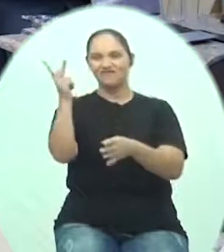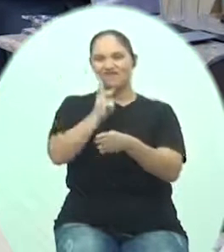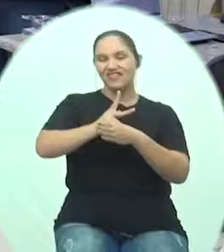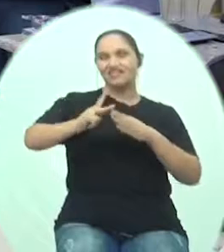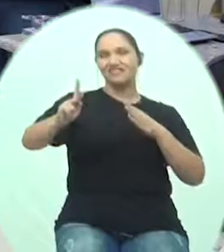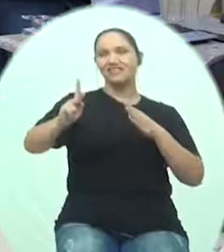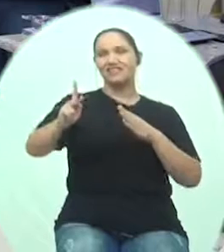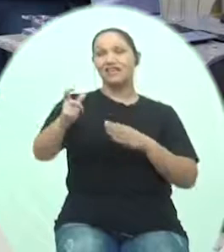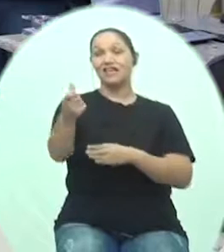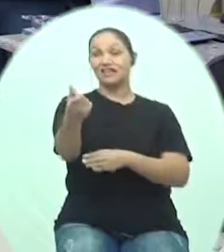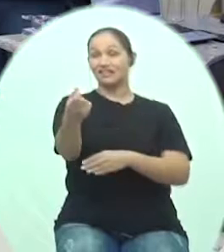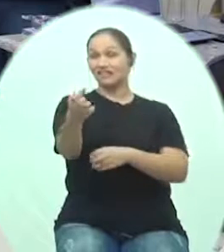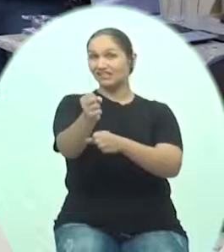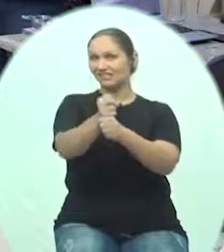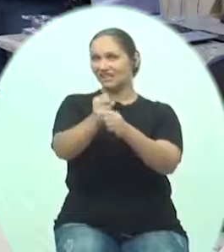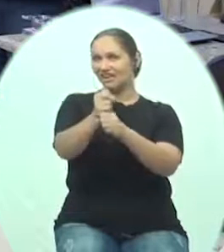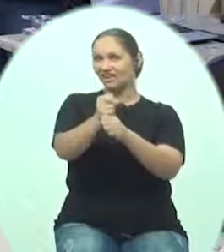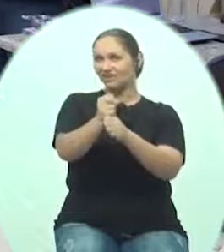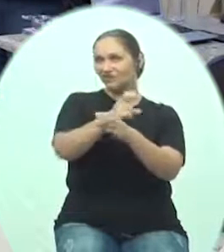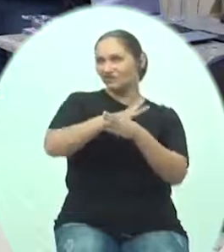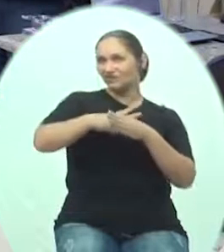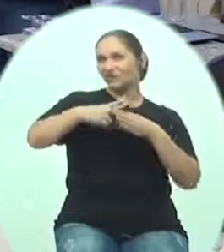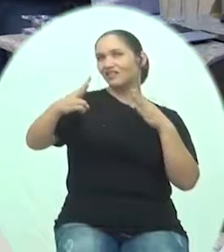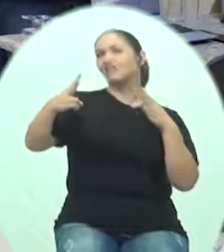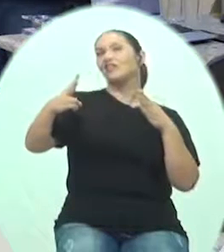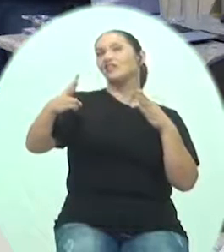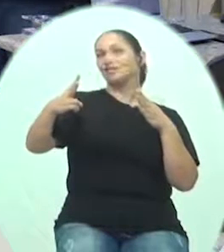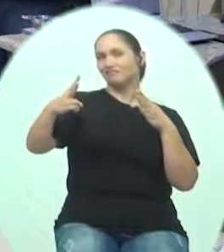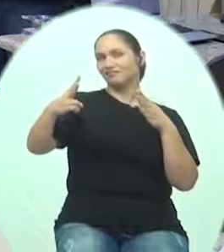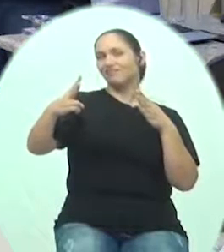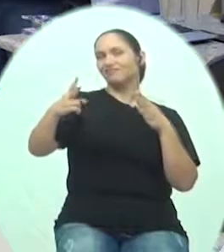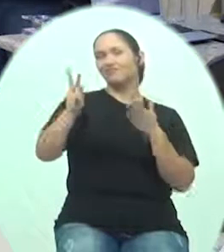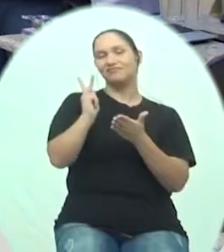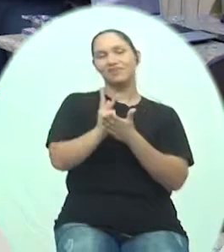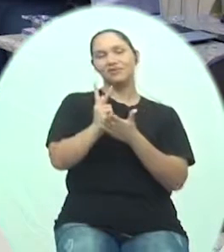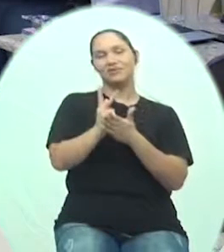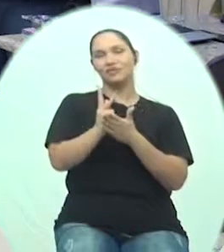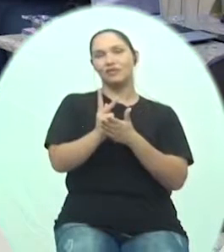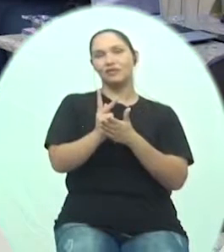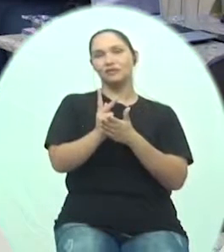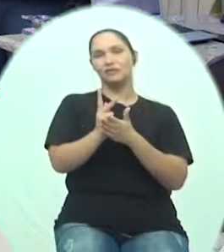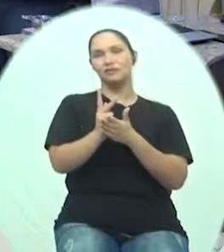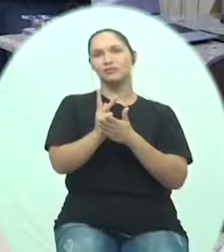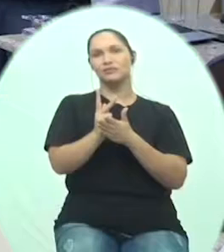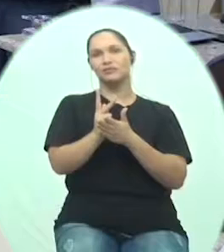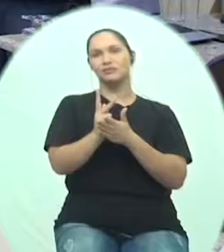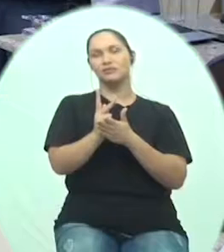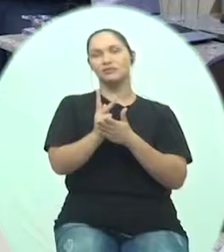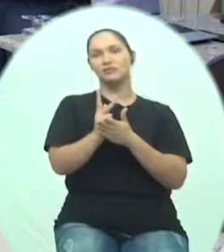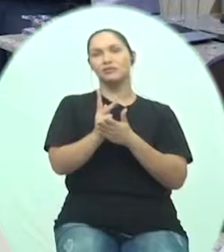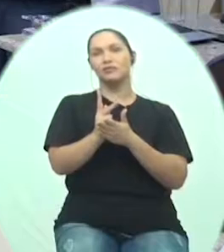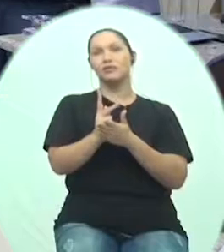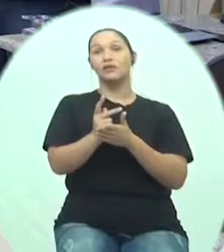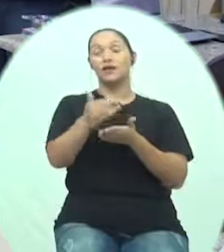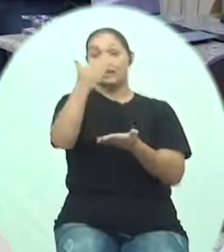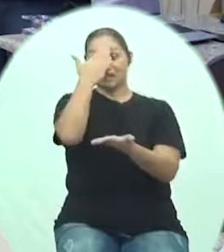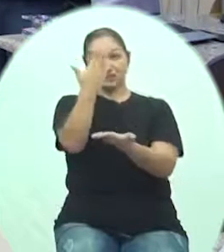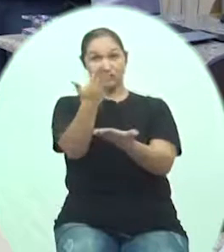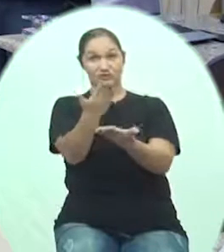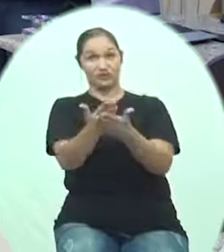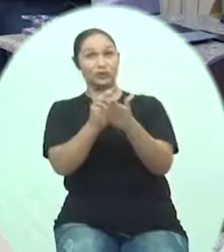positivo com resultad maiores ou menores mas sempre andando com o pé no chão e acreditando